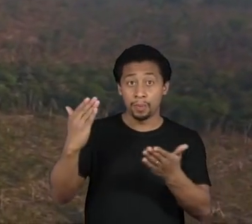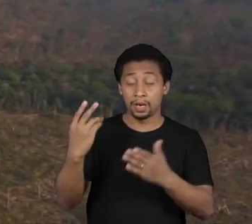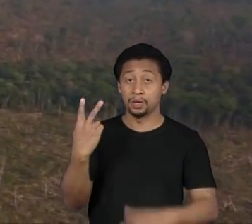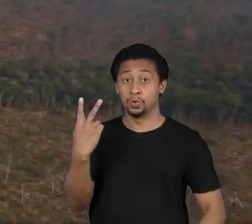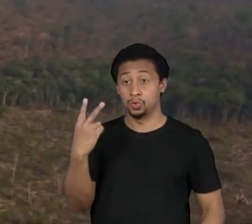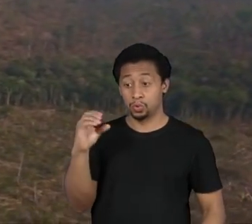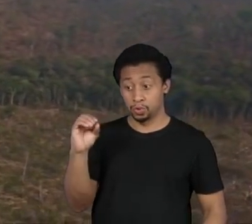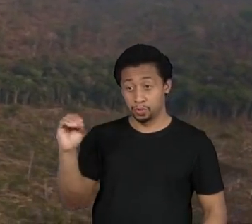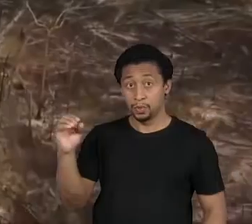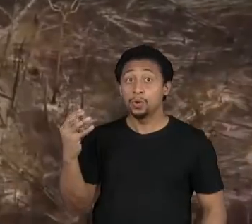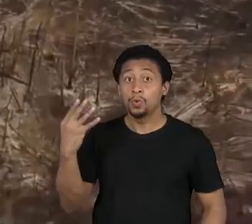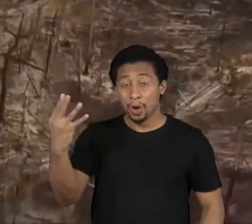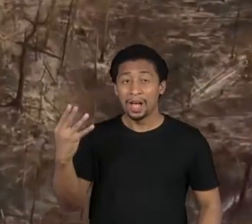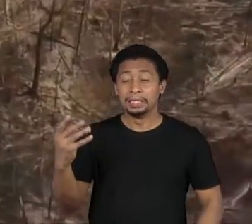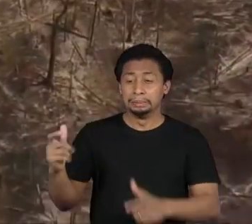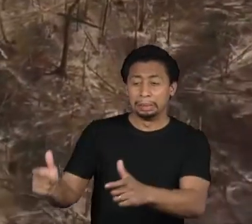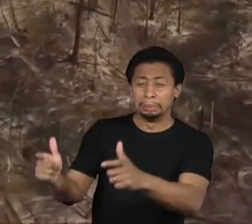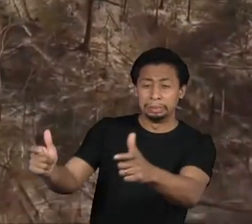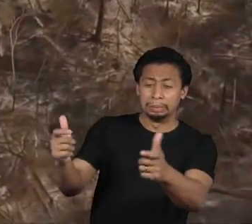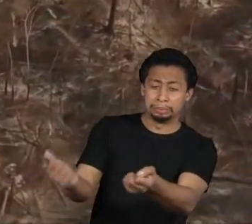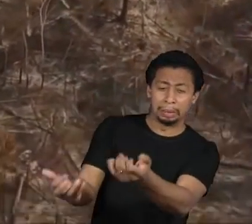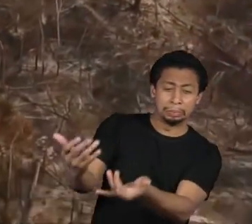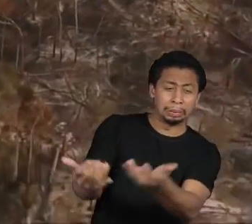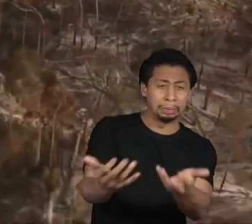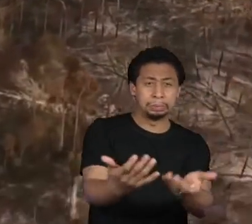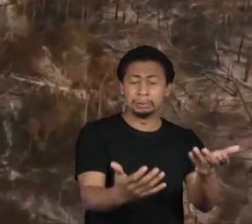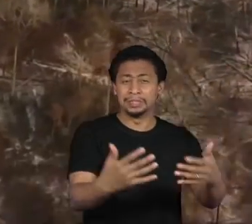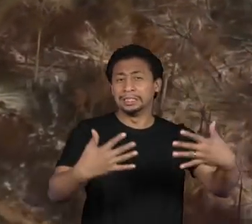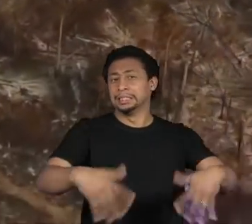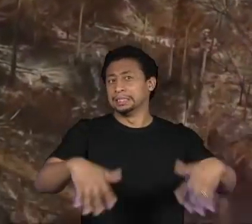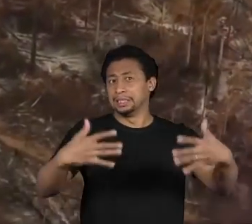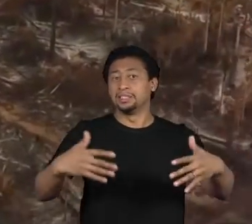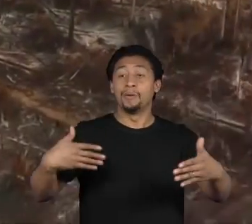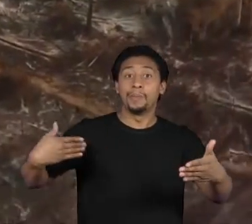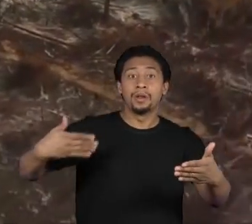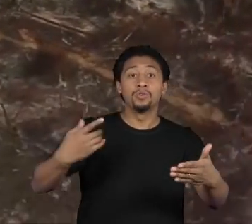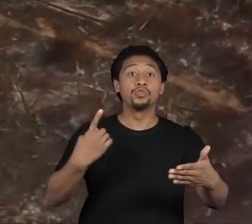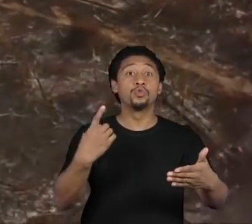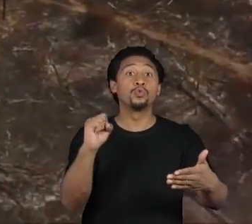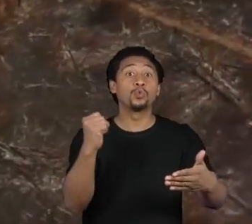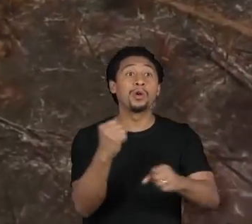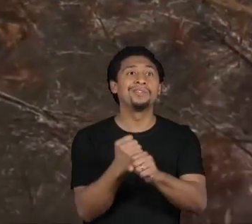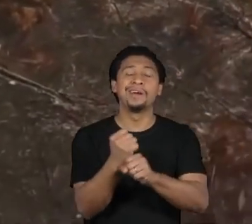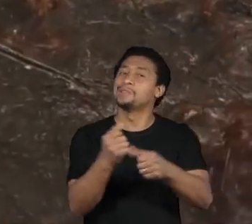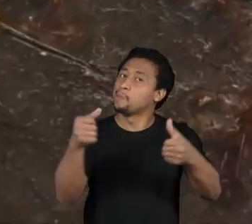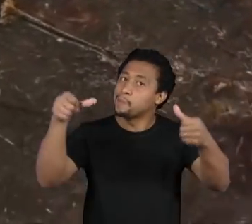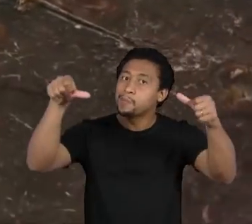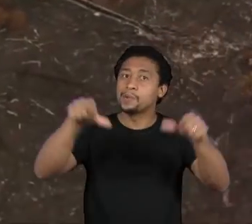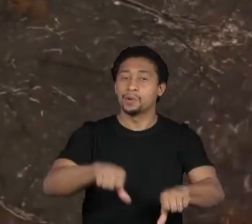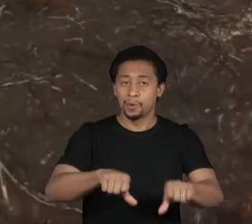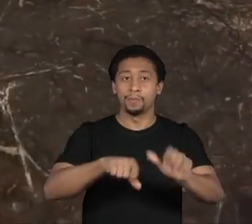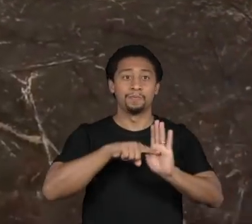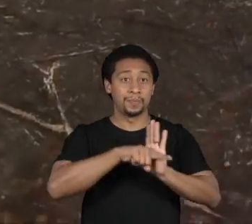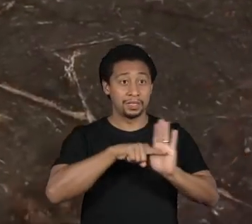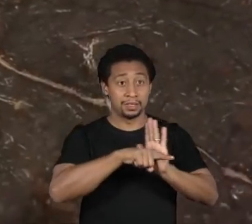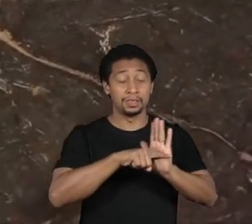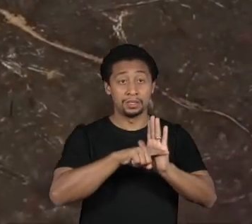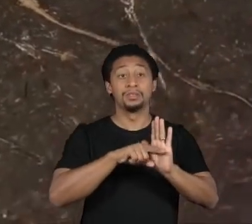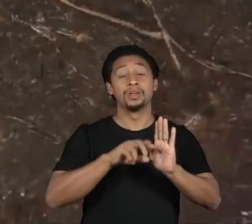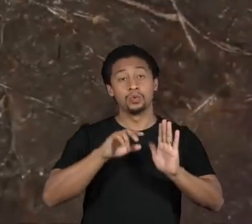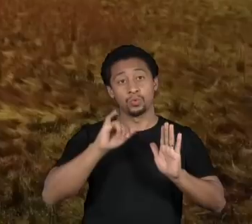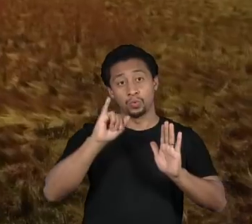2.287 focos de queimadas, o maior registro para o mês em 18 anos. Os dados são do Instituto Nacional de